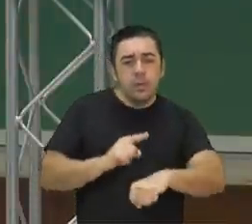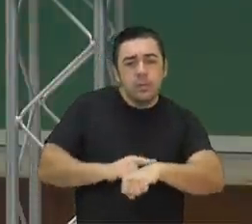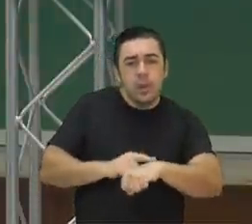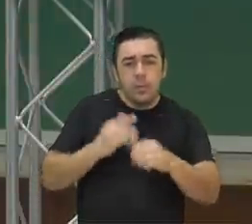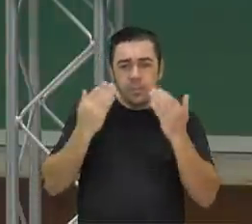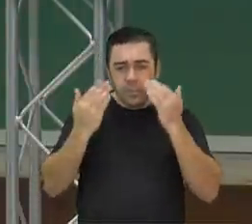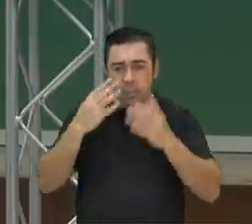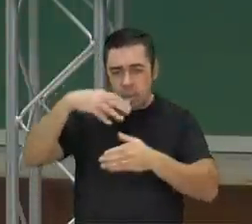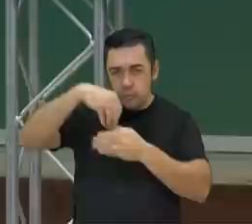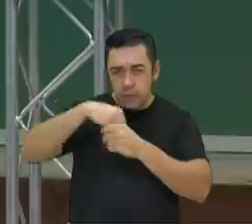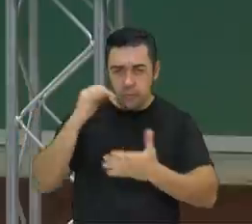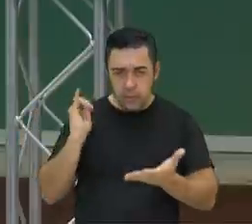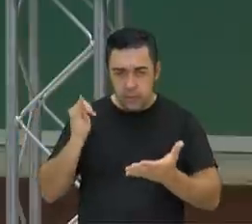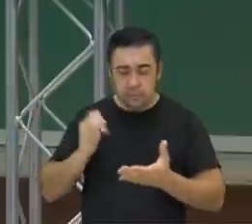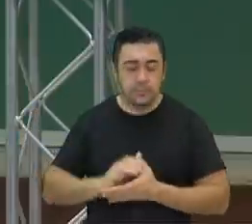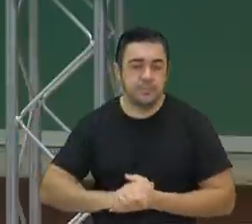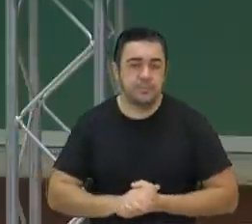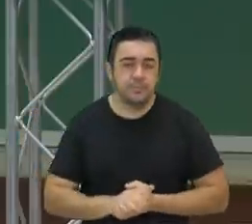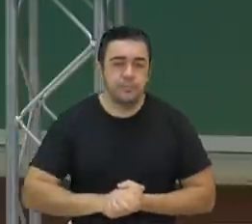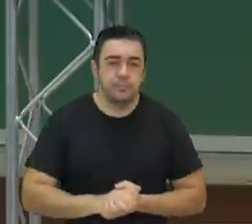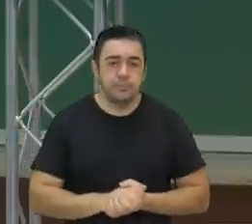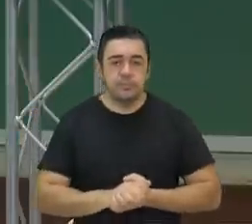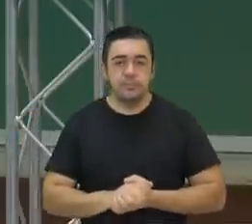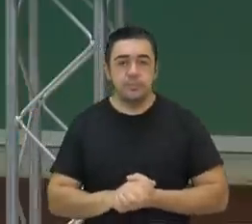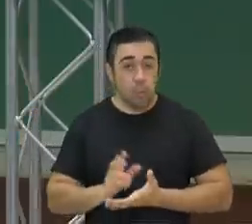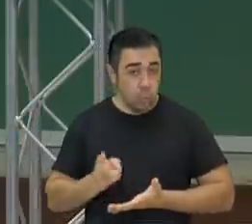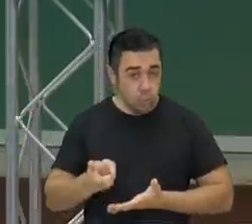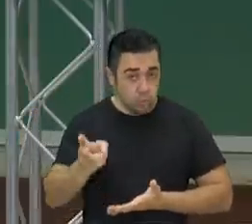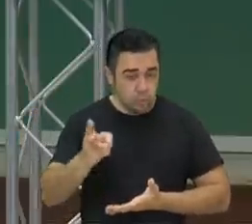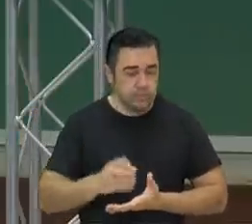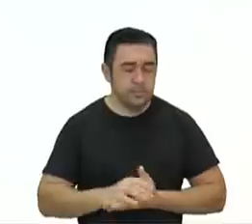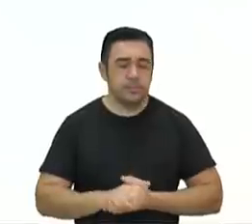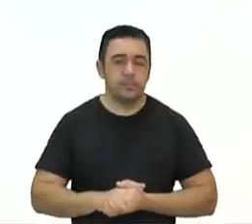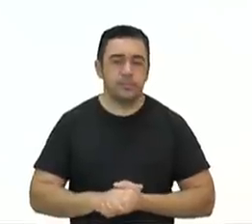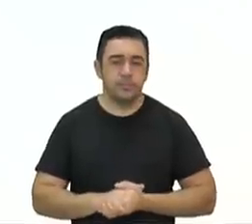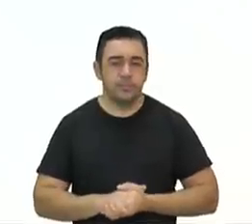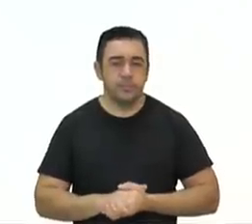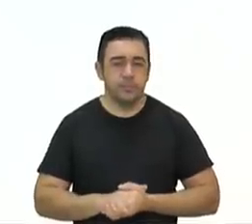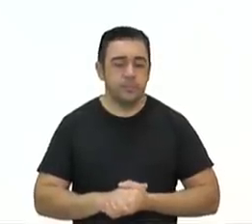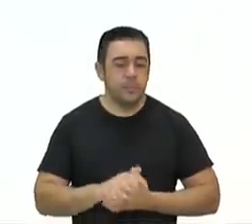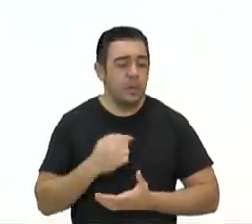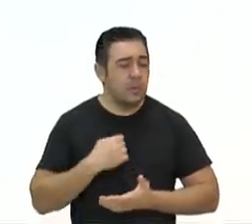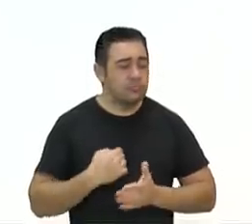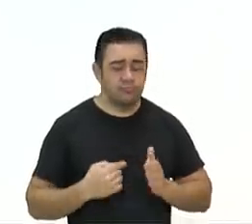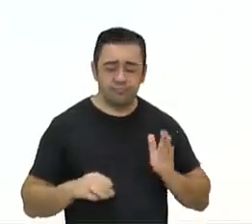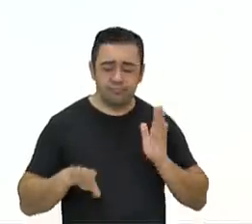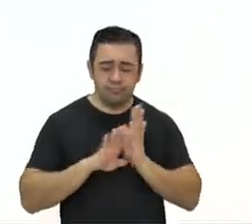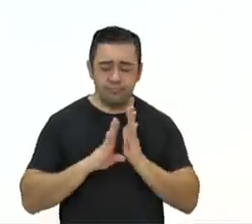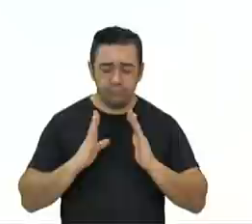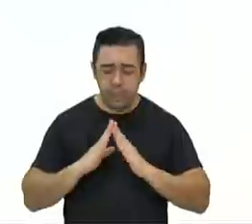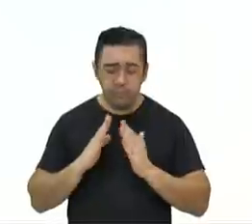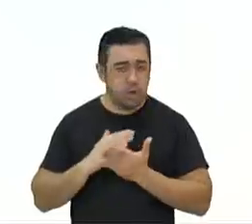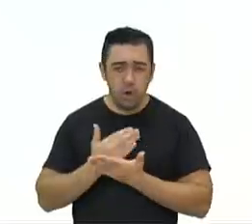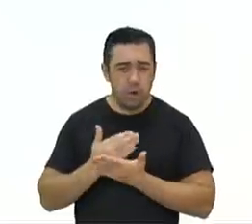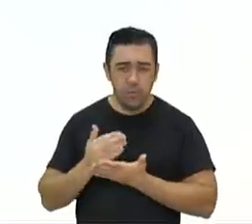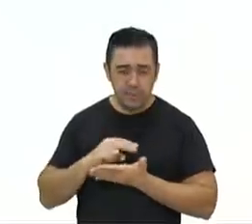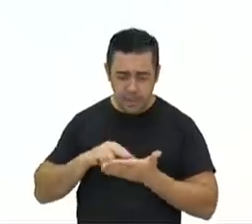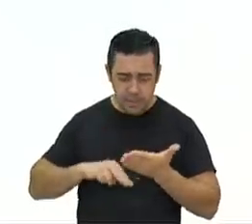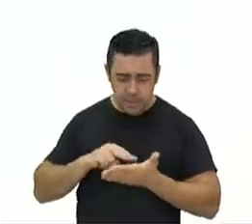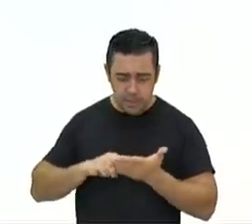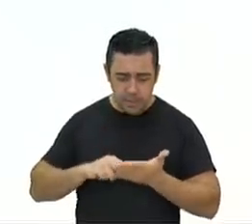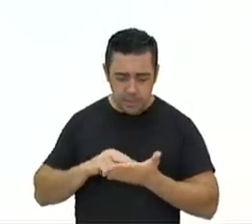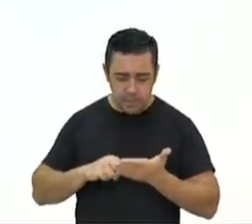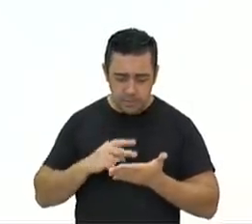na narrativa, só para a gente retomar. Continuando aqui. Chegando em casa, não comecei a ler. Fingia que não